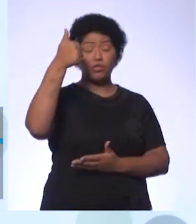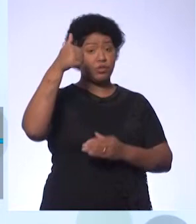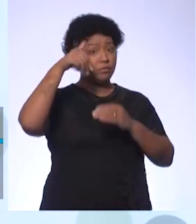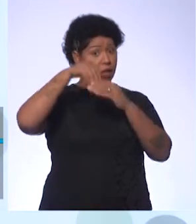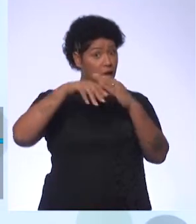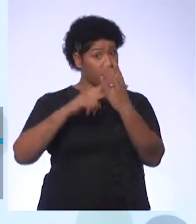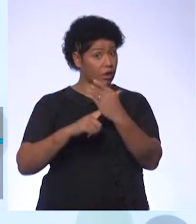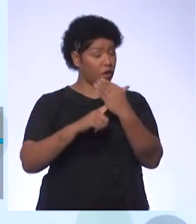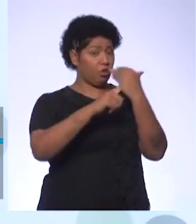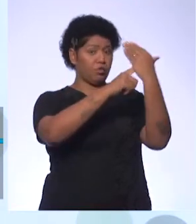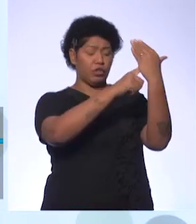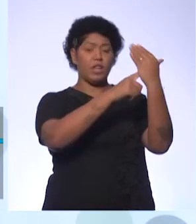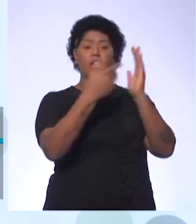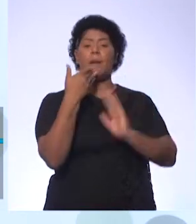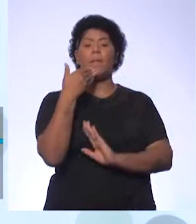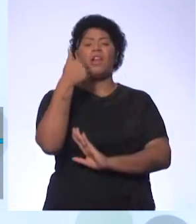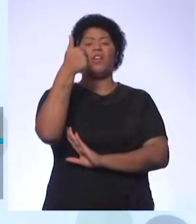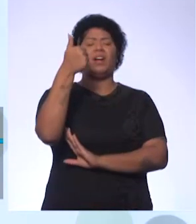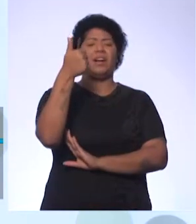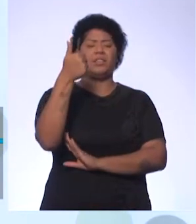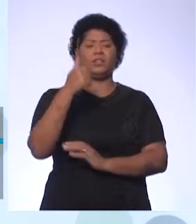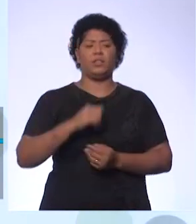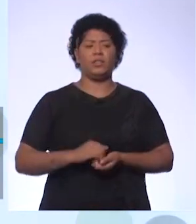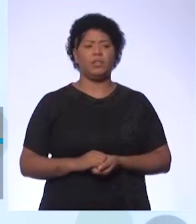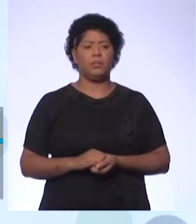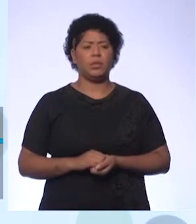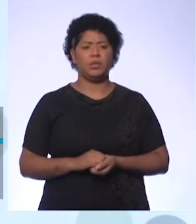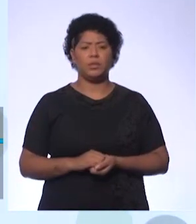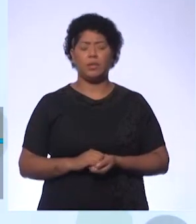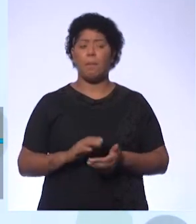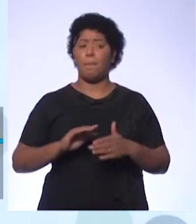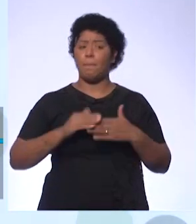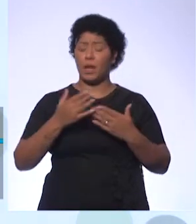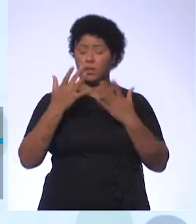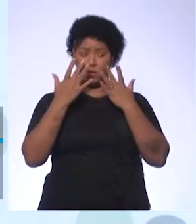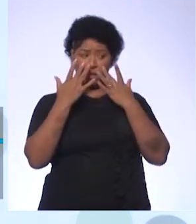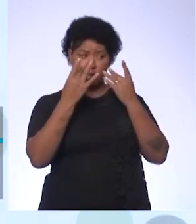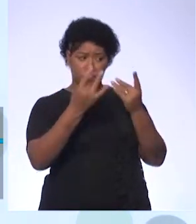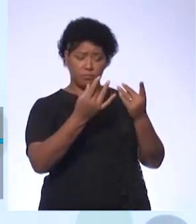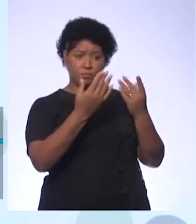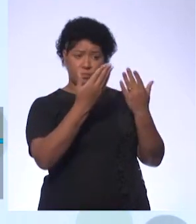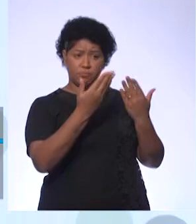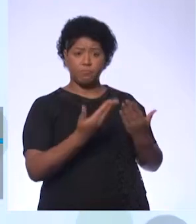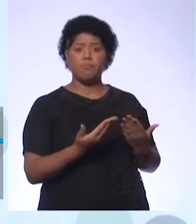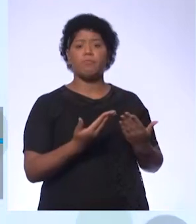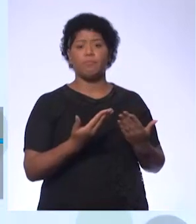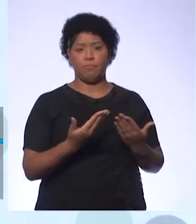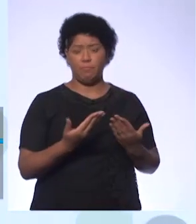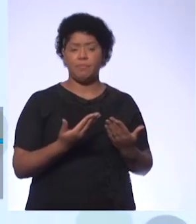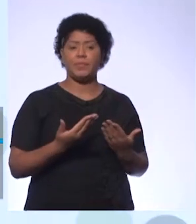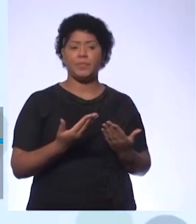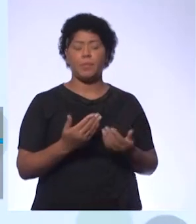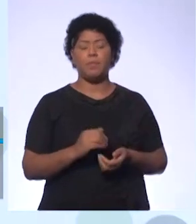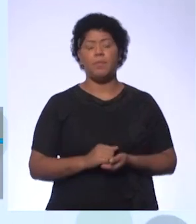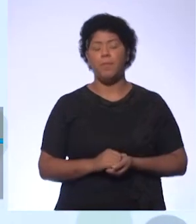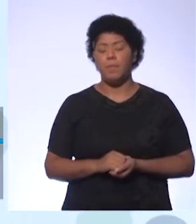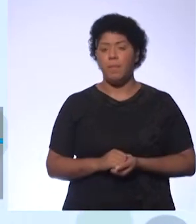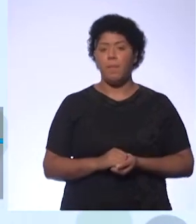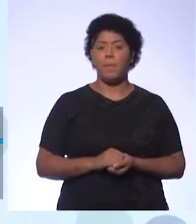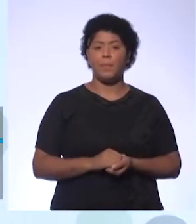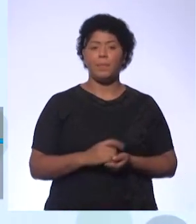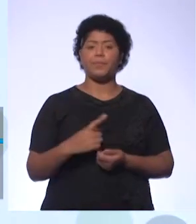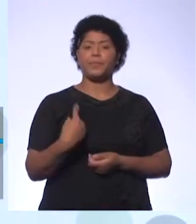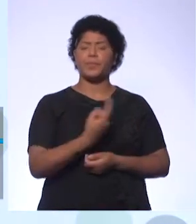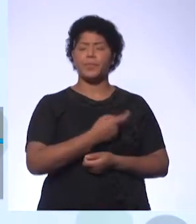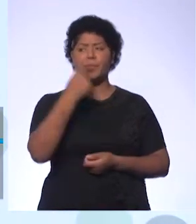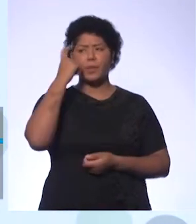tecnológico, porque melhora muito a vida das pessoas, mas do ponto de vista também das classes menos favorecidas, é importante a gente pensar,